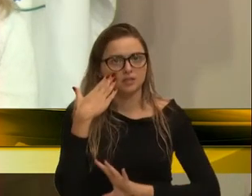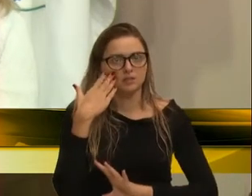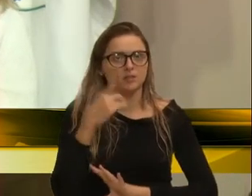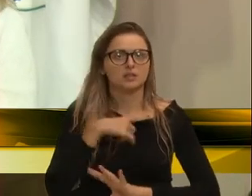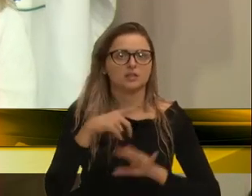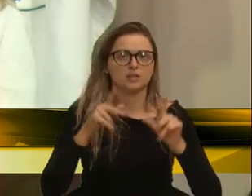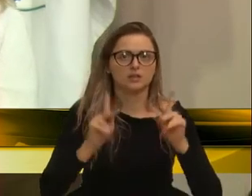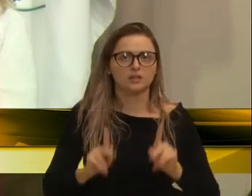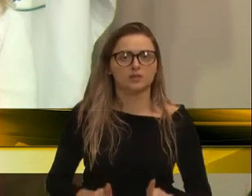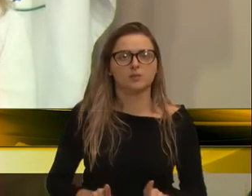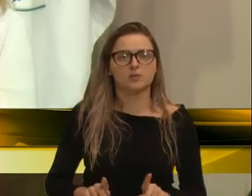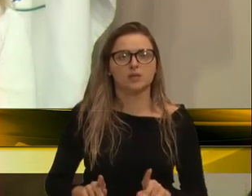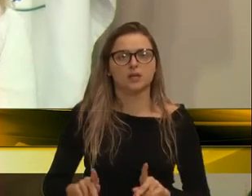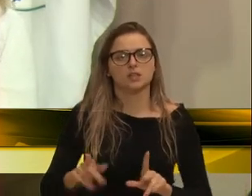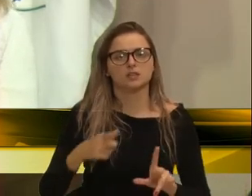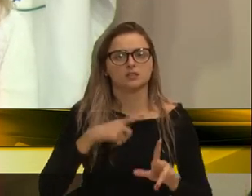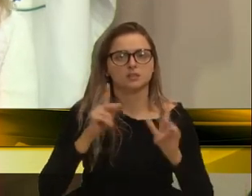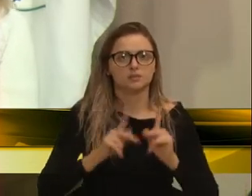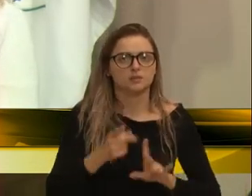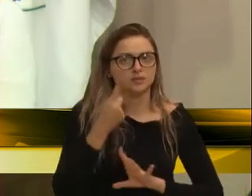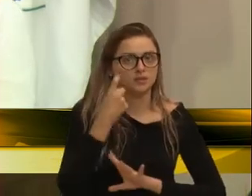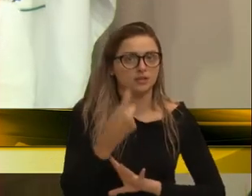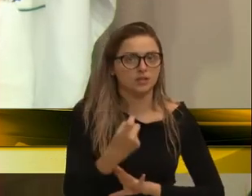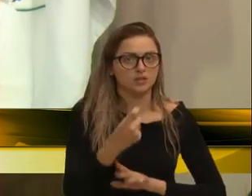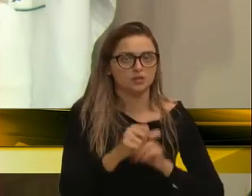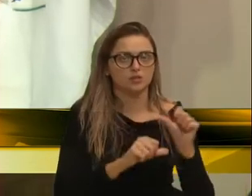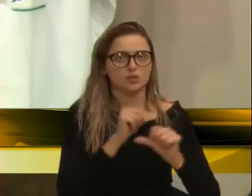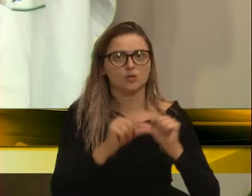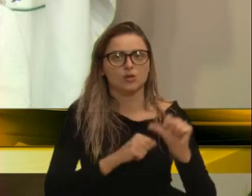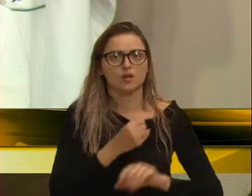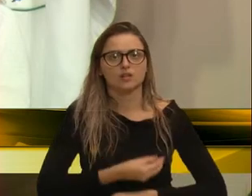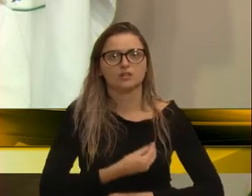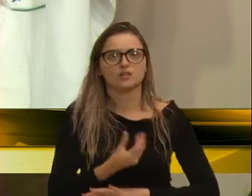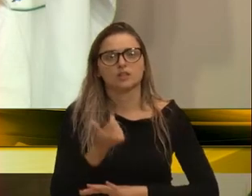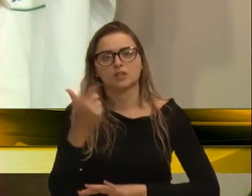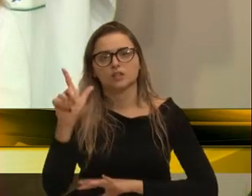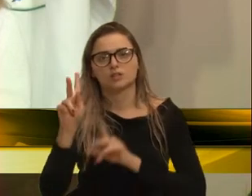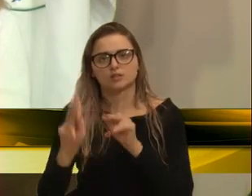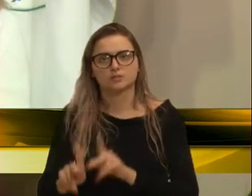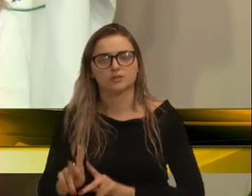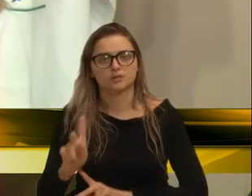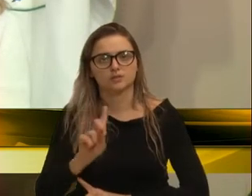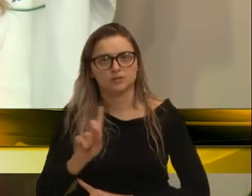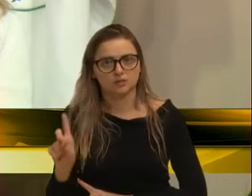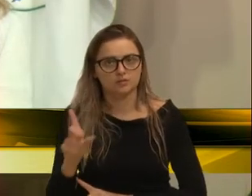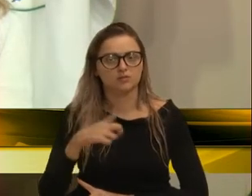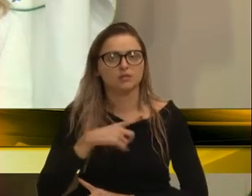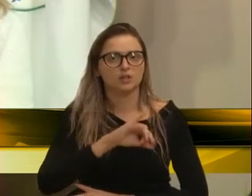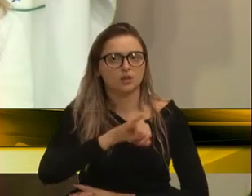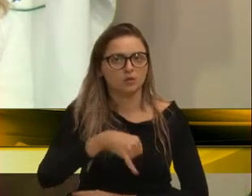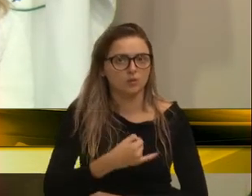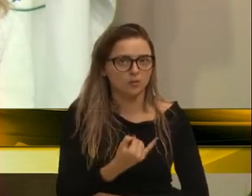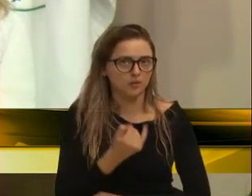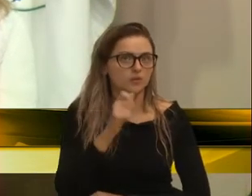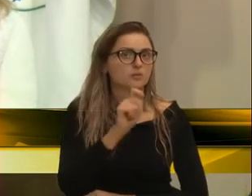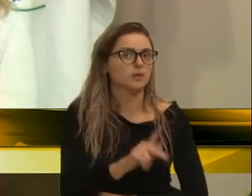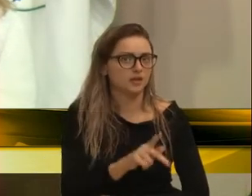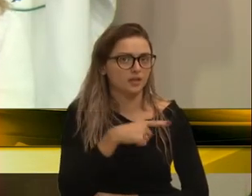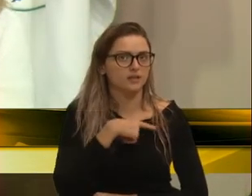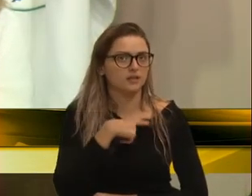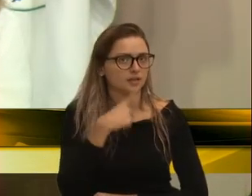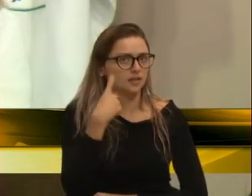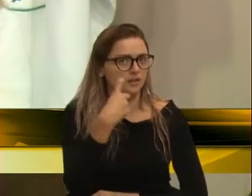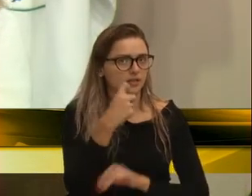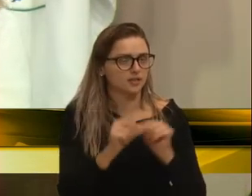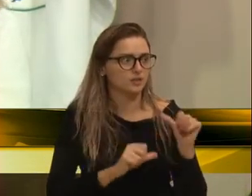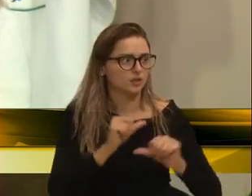pessoas interessadas em mudar de vida e outros não. Nós estaríamos oferecendo oportunidade para quem tem interesse em